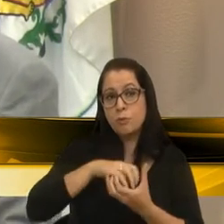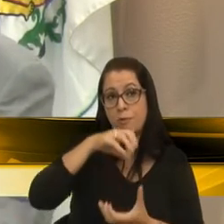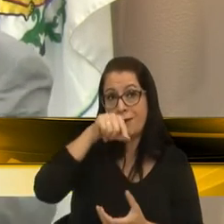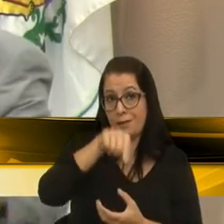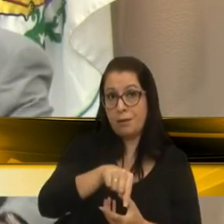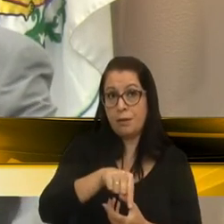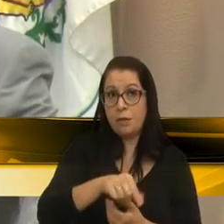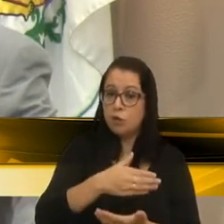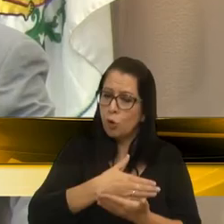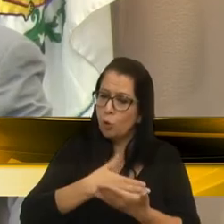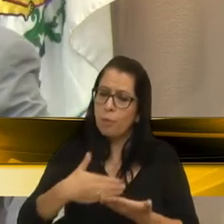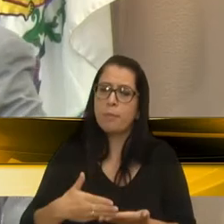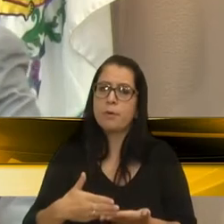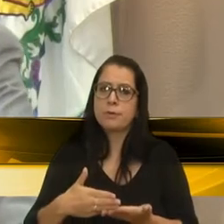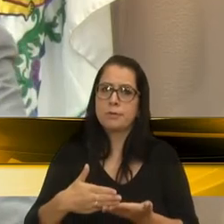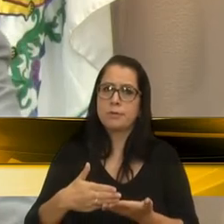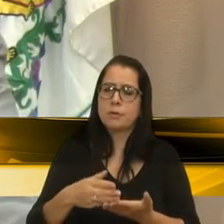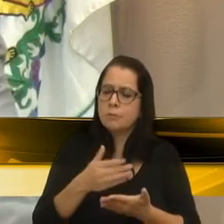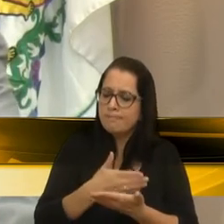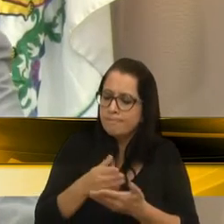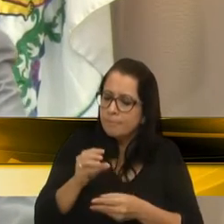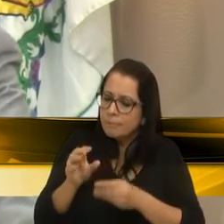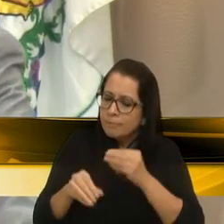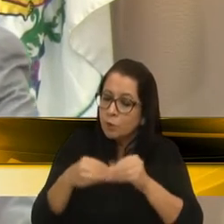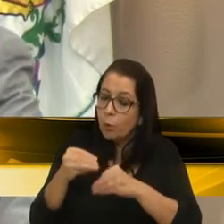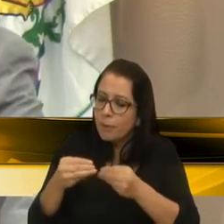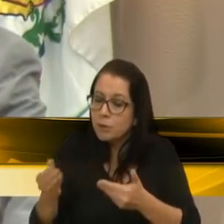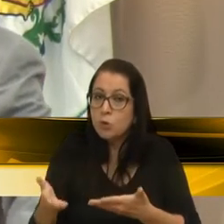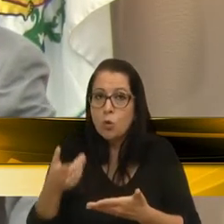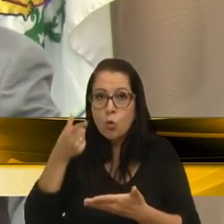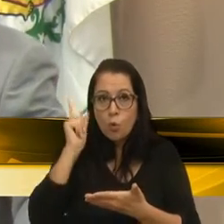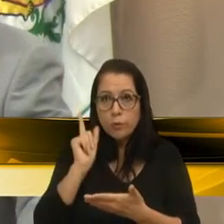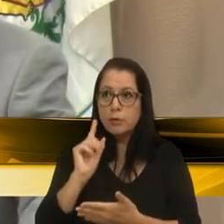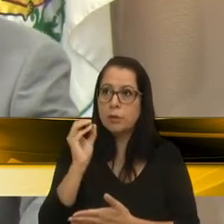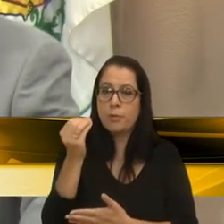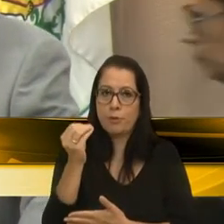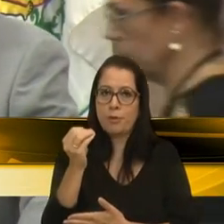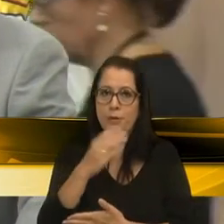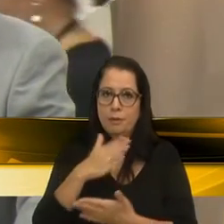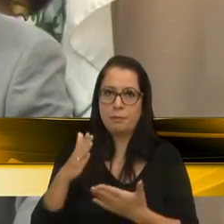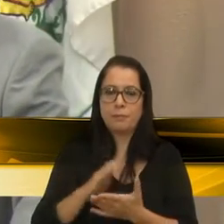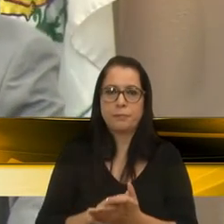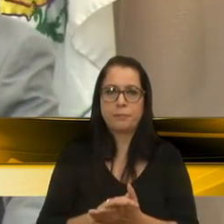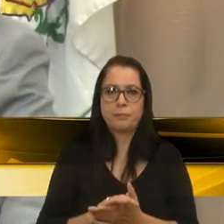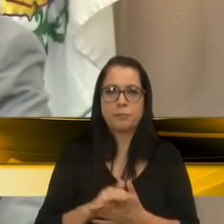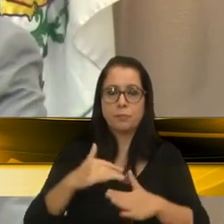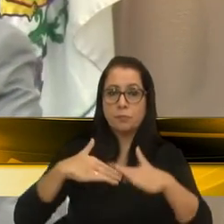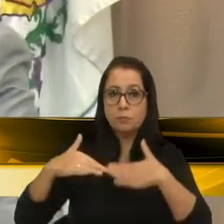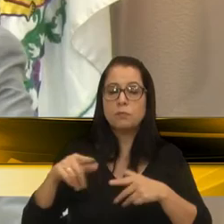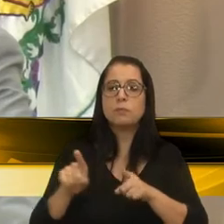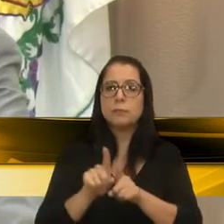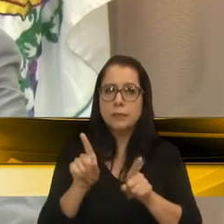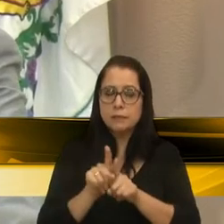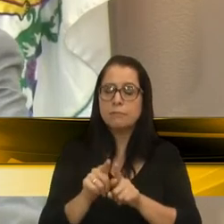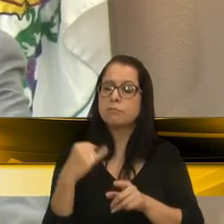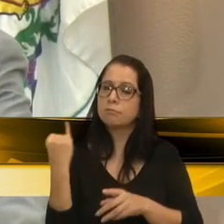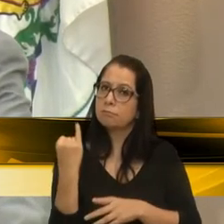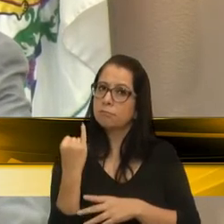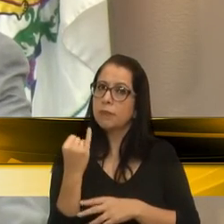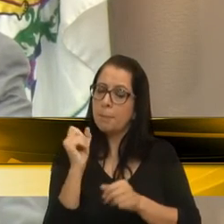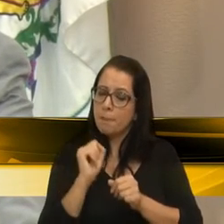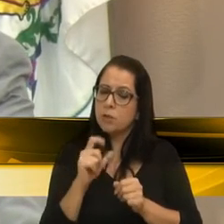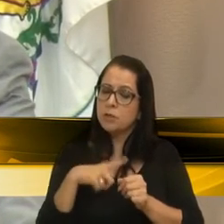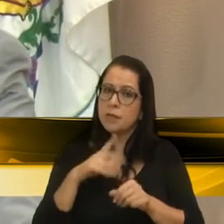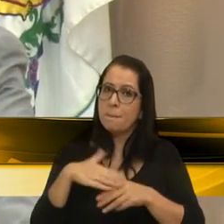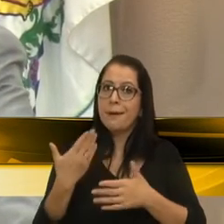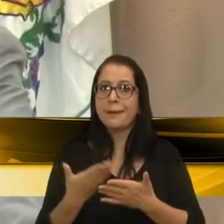E é só o início de uma semente que foi lançada ontem em Porto Alegre. E a mobilização também vai ser importante para que a gente possa ter